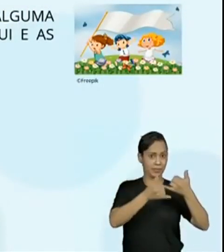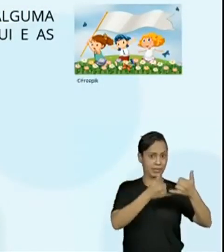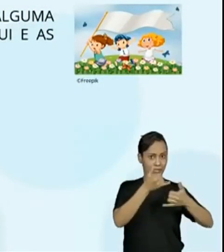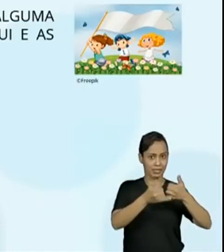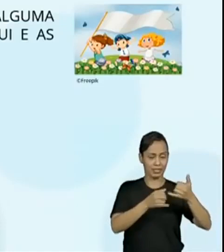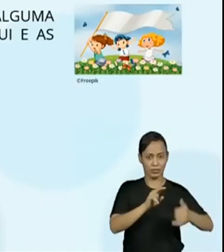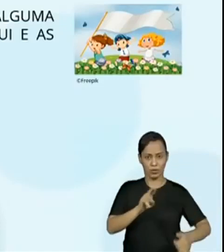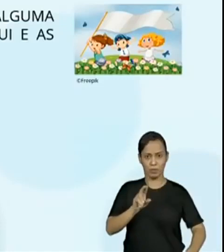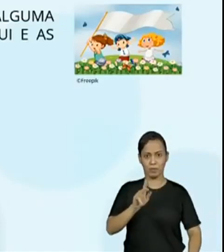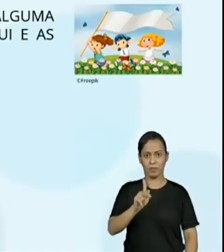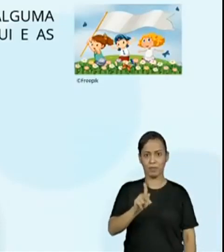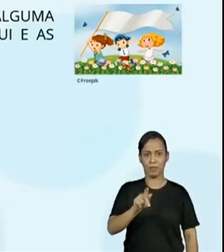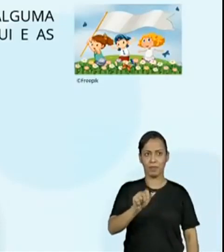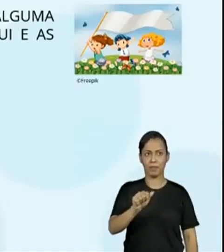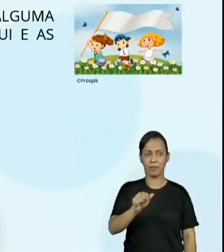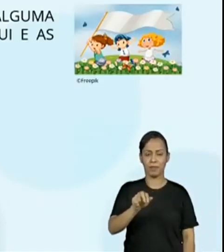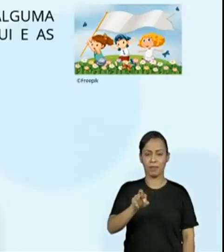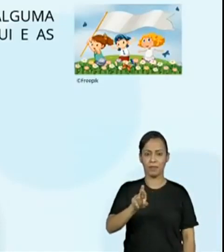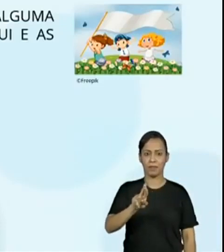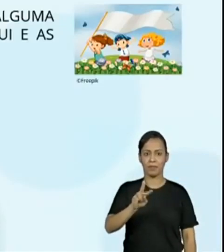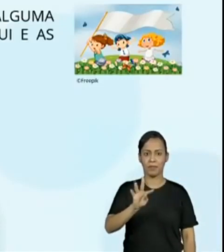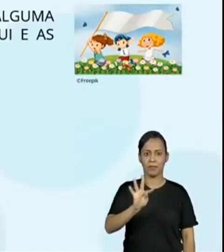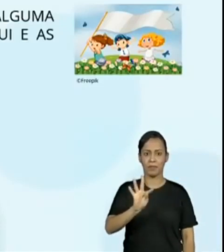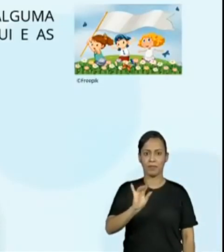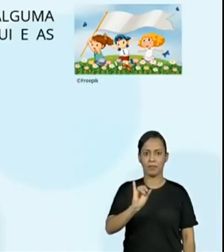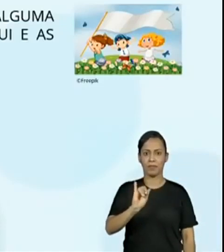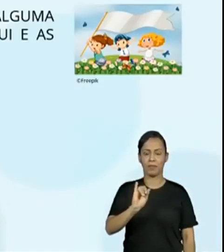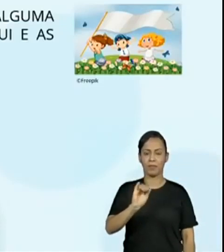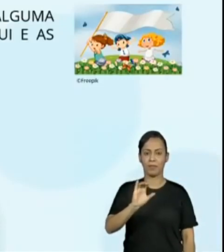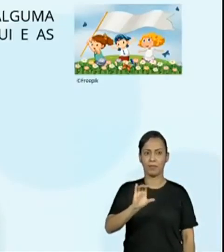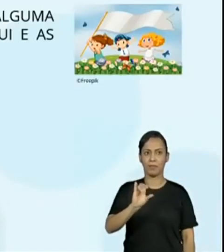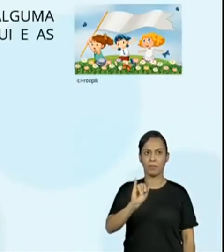O participante...